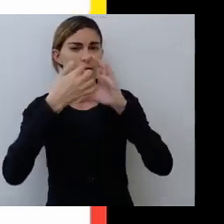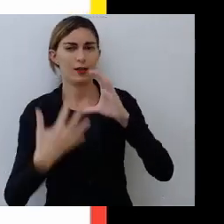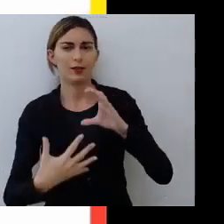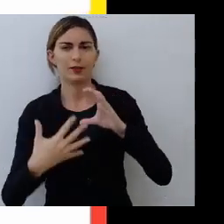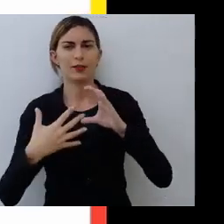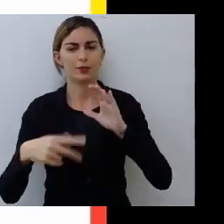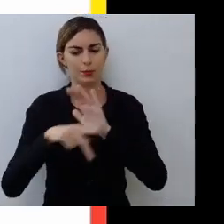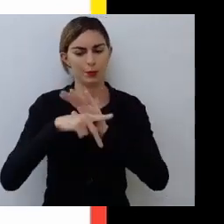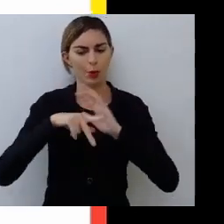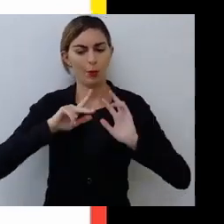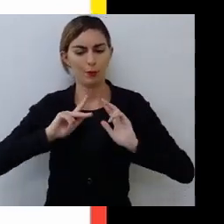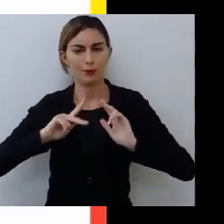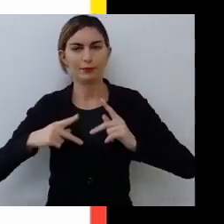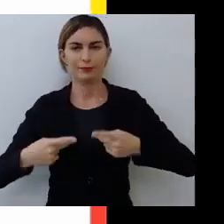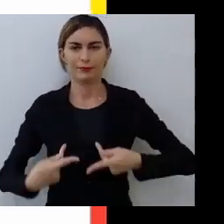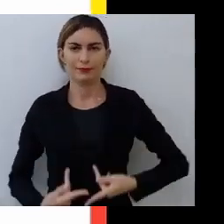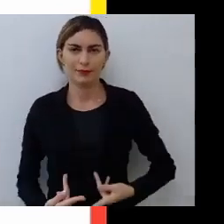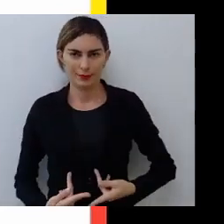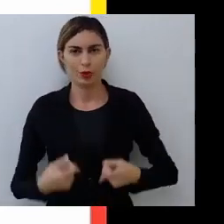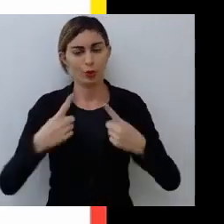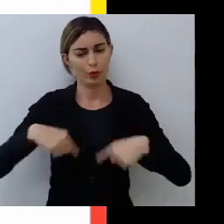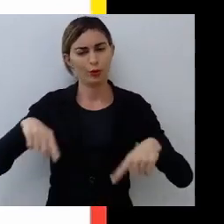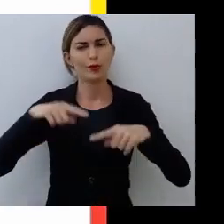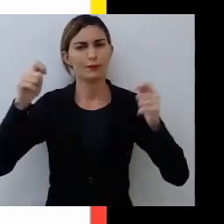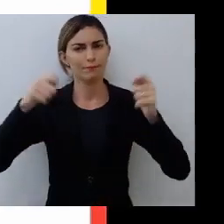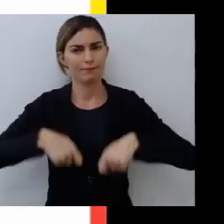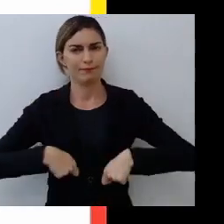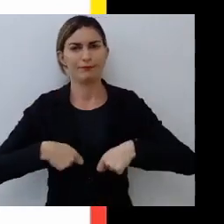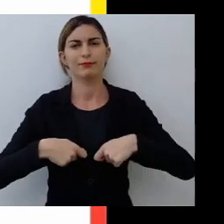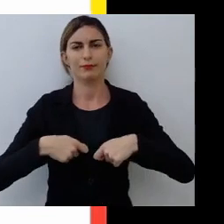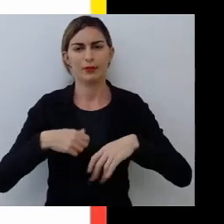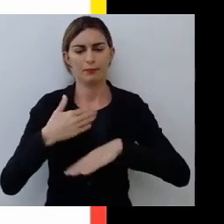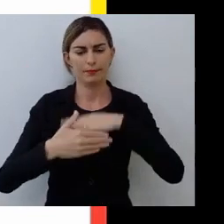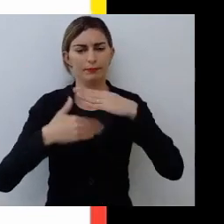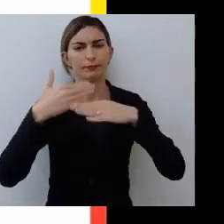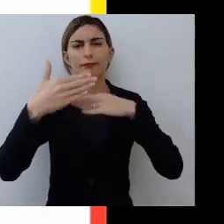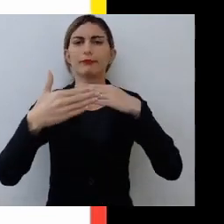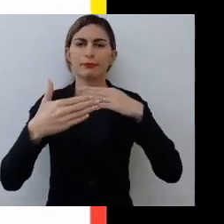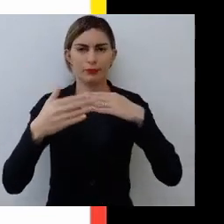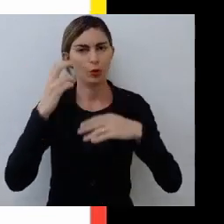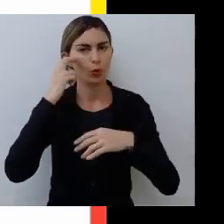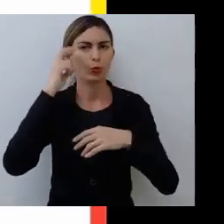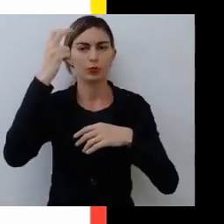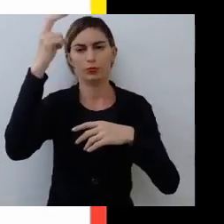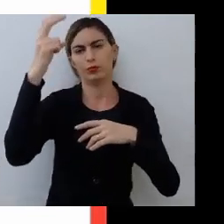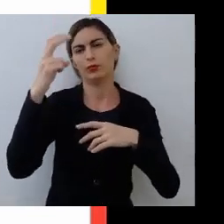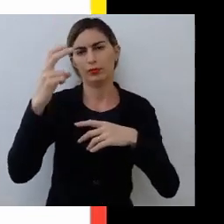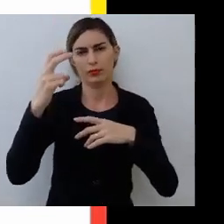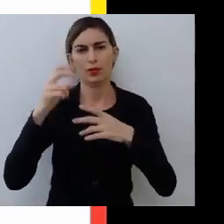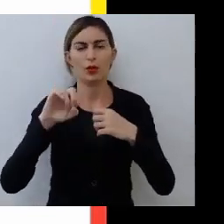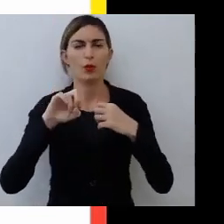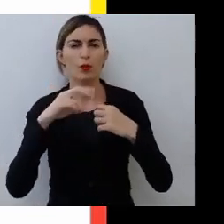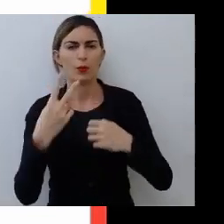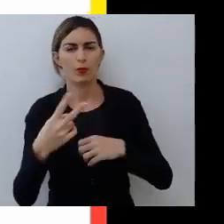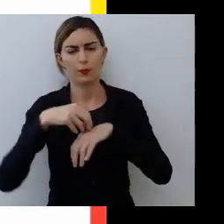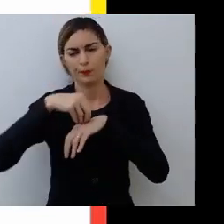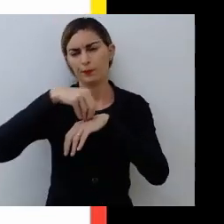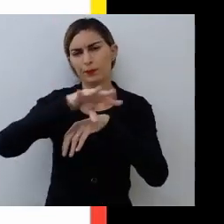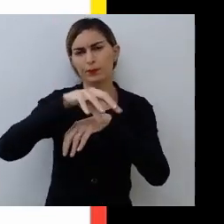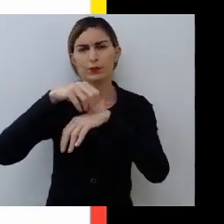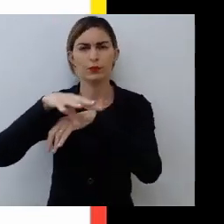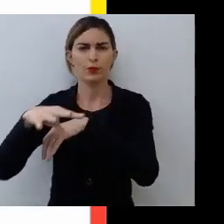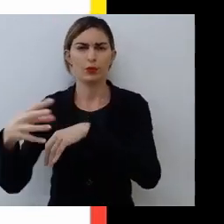humano. Sem falar que nós somos capazes de produzir cultura, ou seja, de